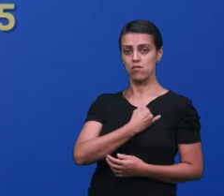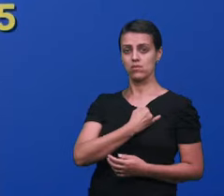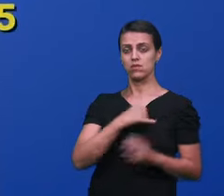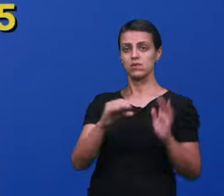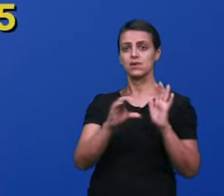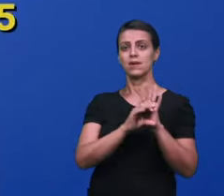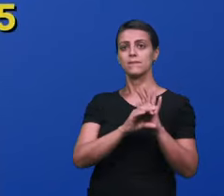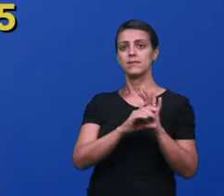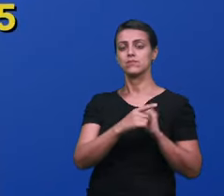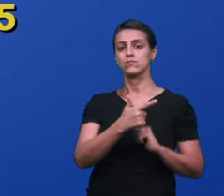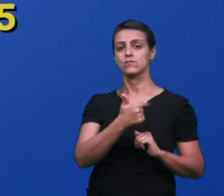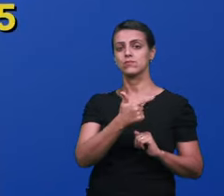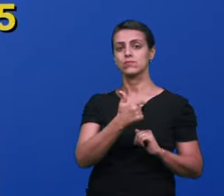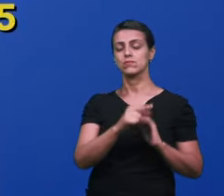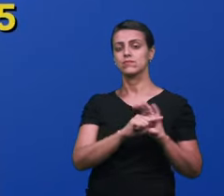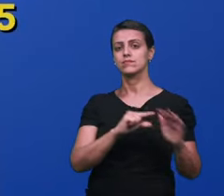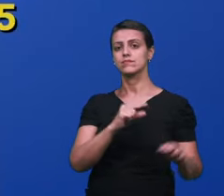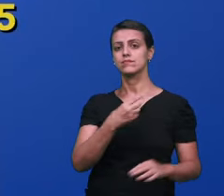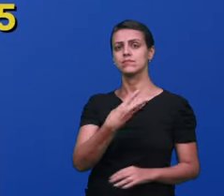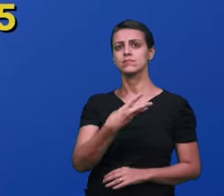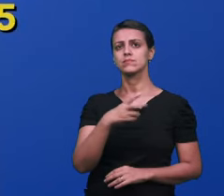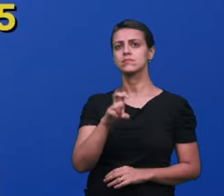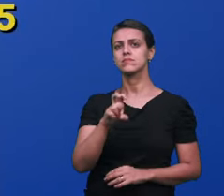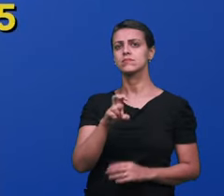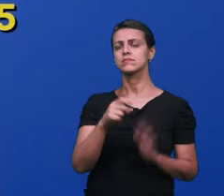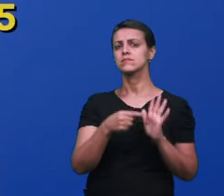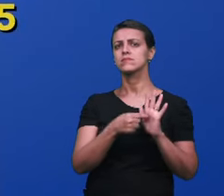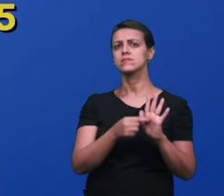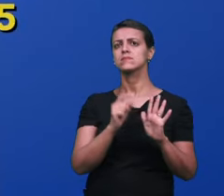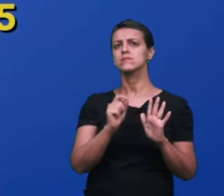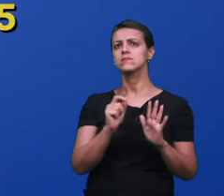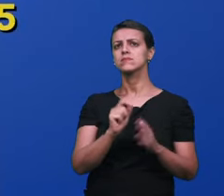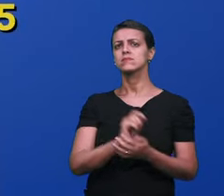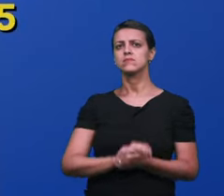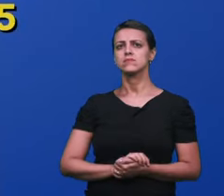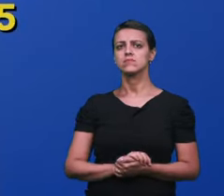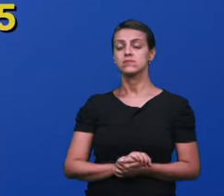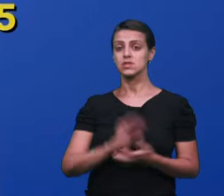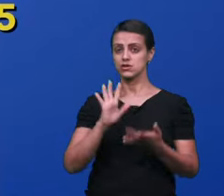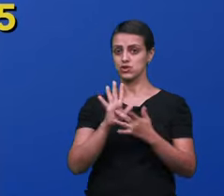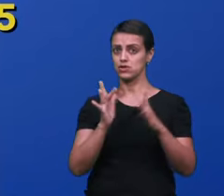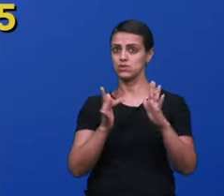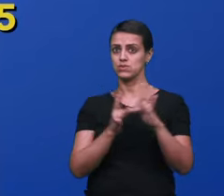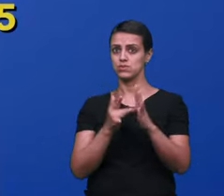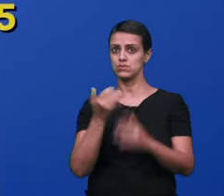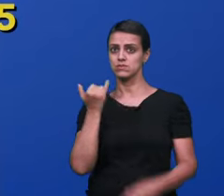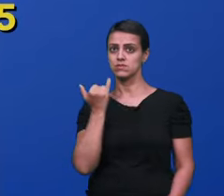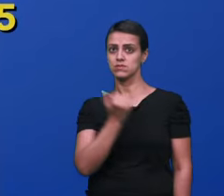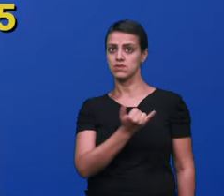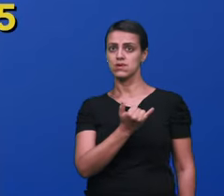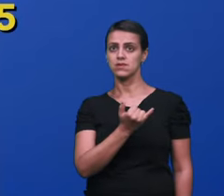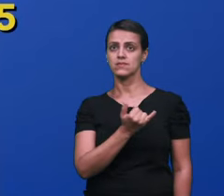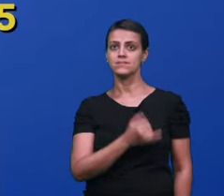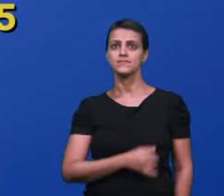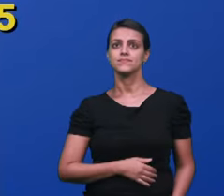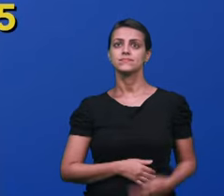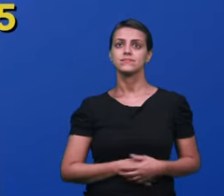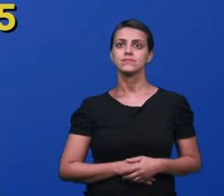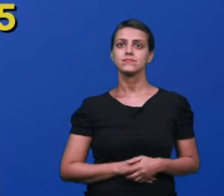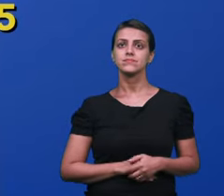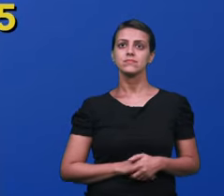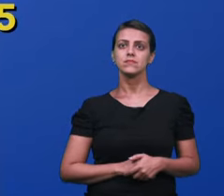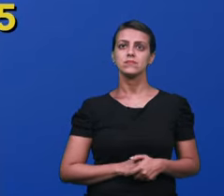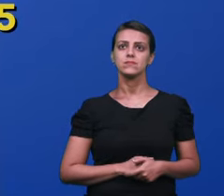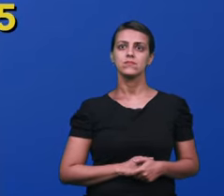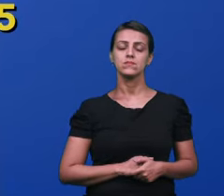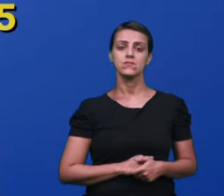capítulo 12, no verso 35, que nos fala assim: disse-lhes, pois, Jesus, a luz ainda